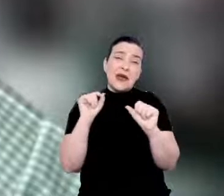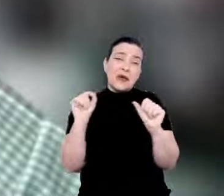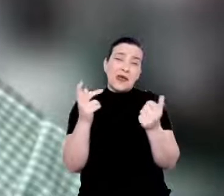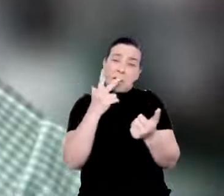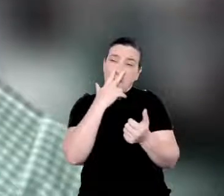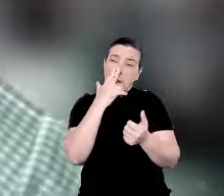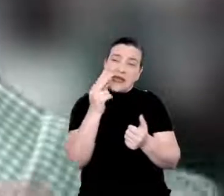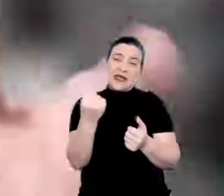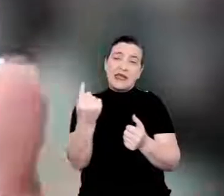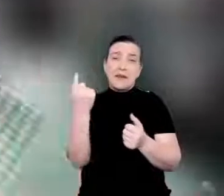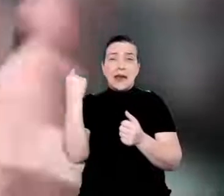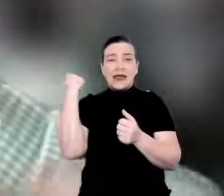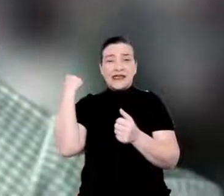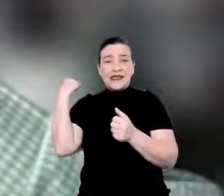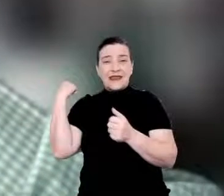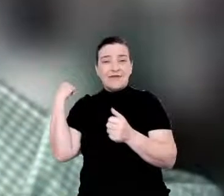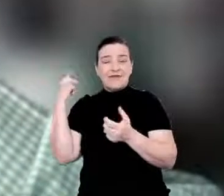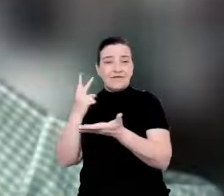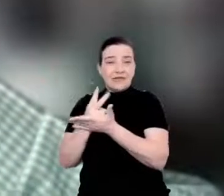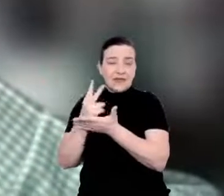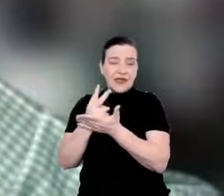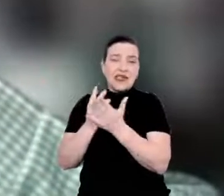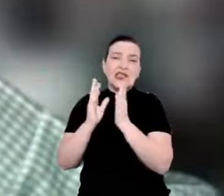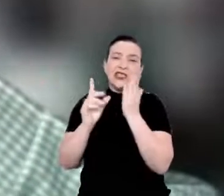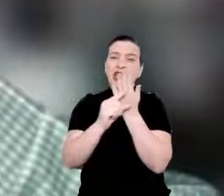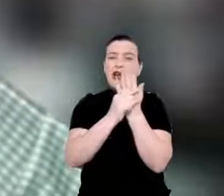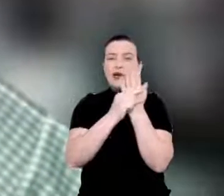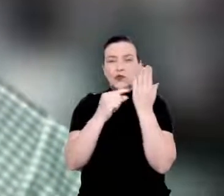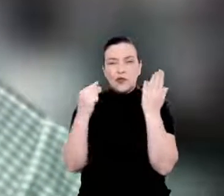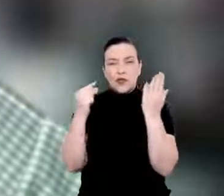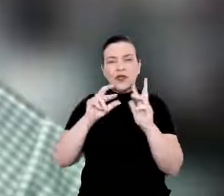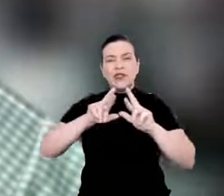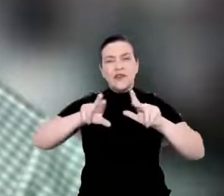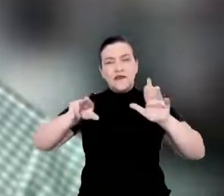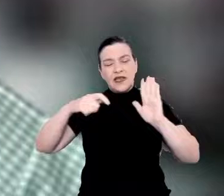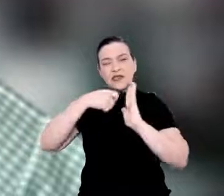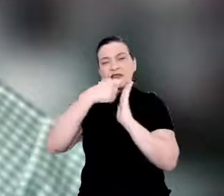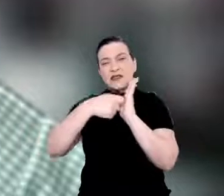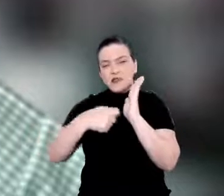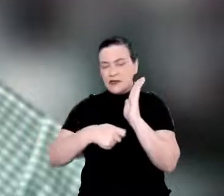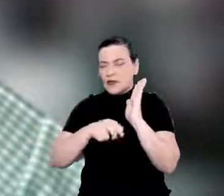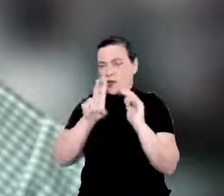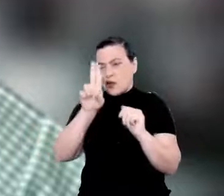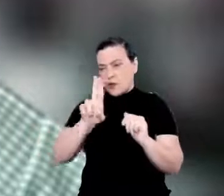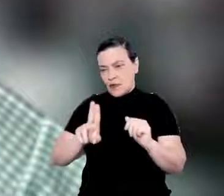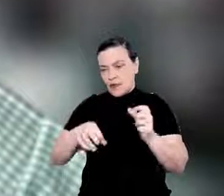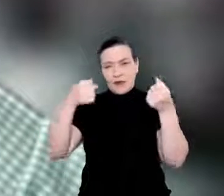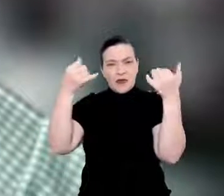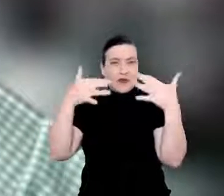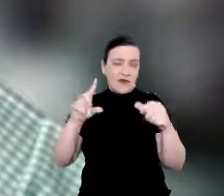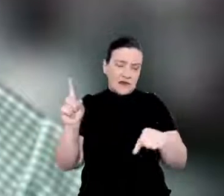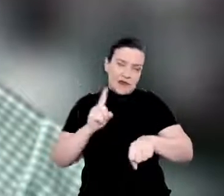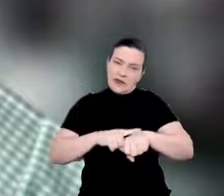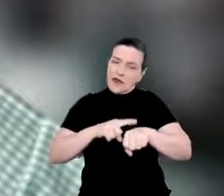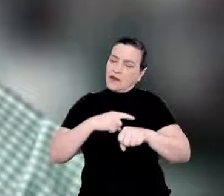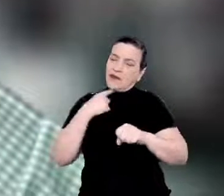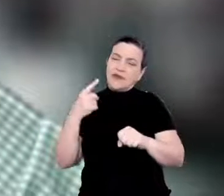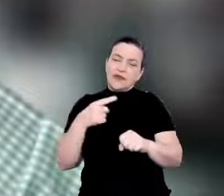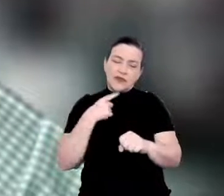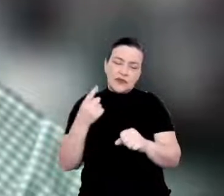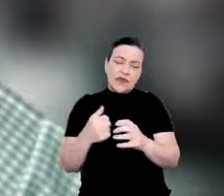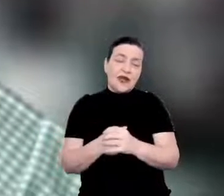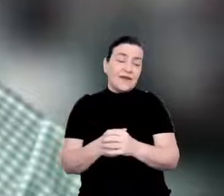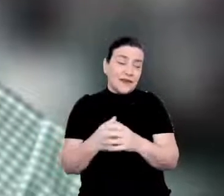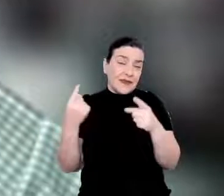antropológico. Vários autores reforçaram essa ideia, mas eu não vou citar, porque nós não vamos ter tempo. A competição